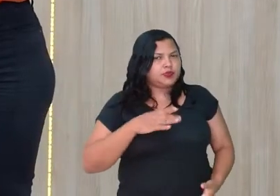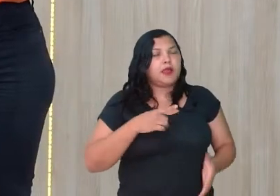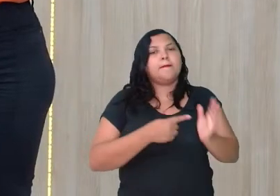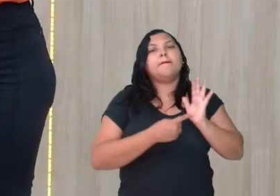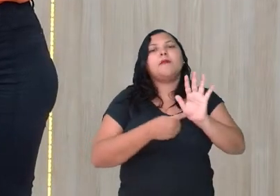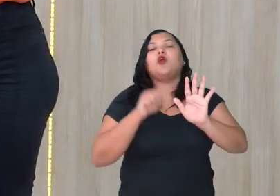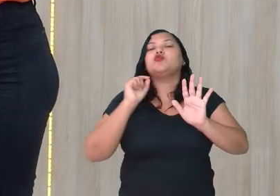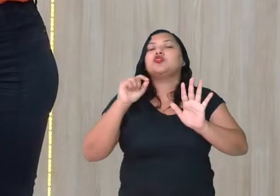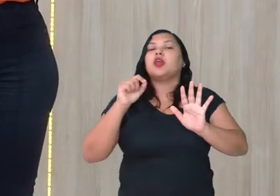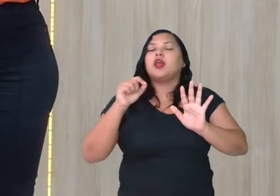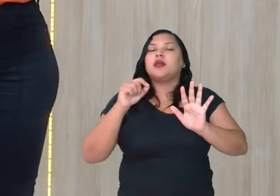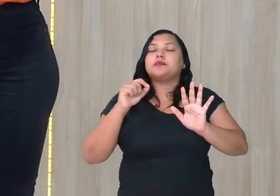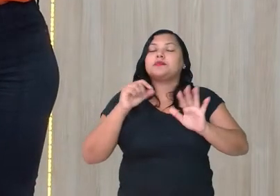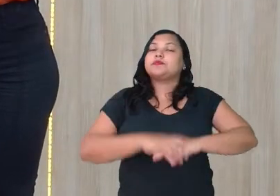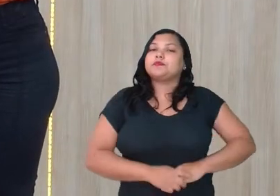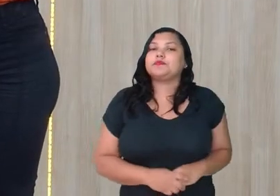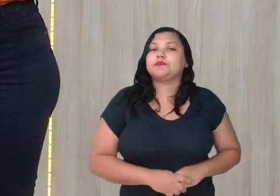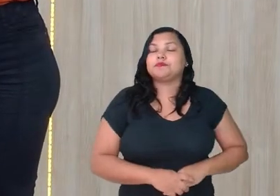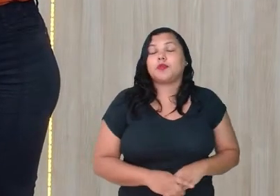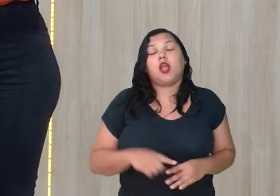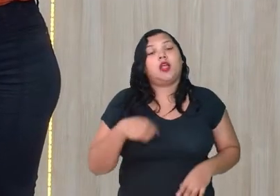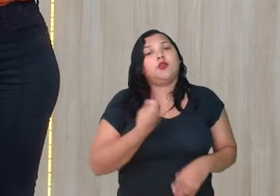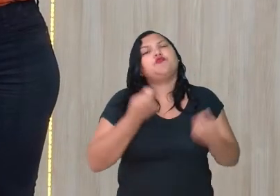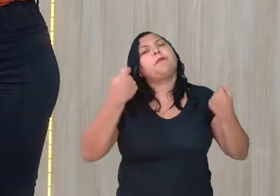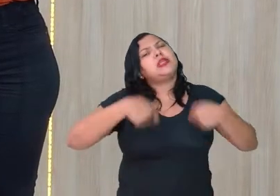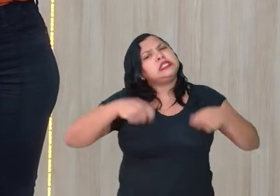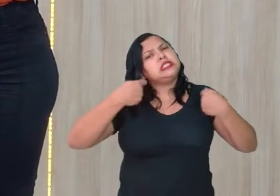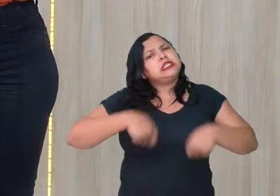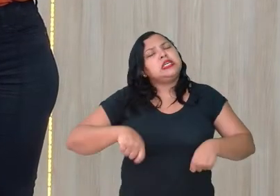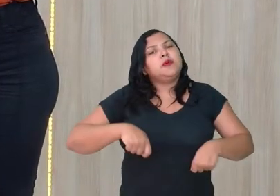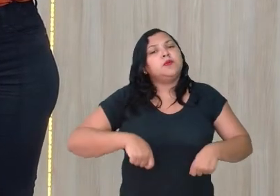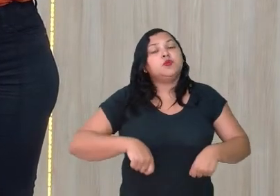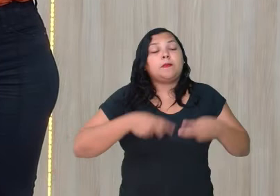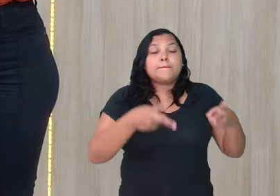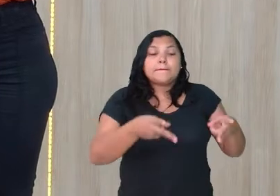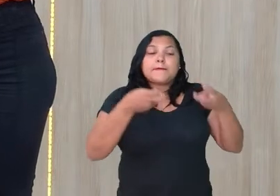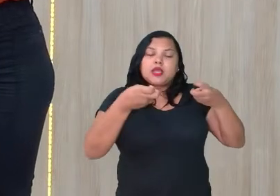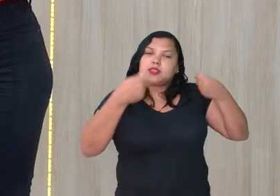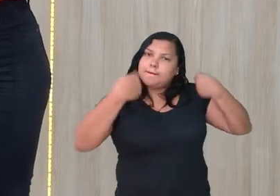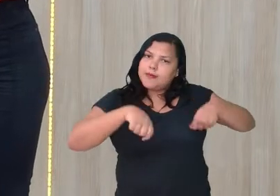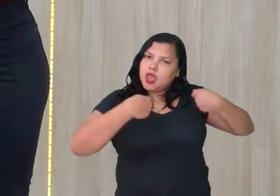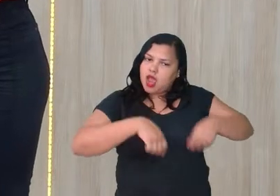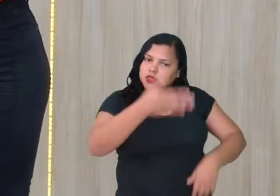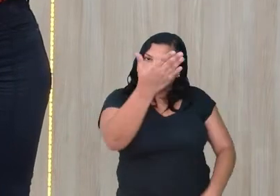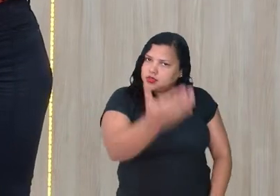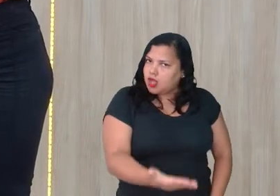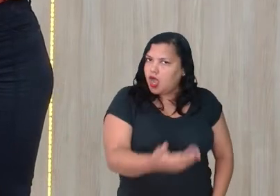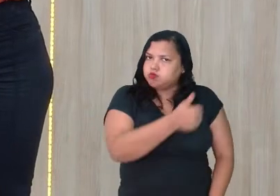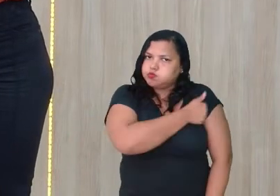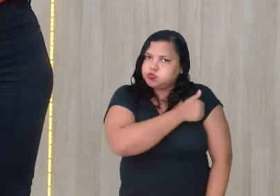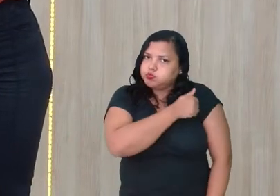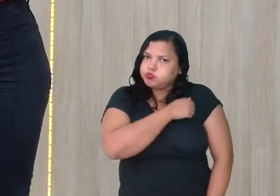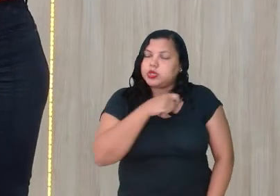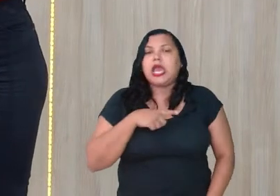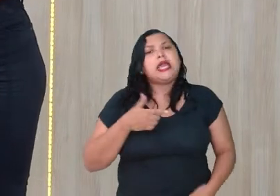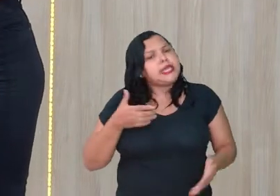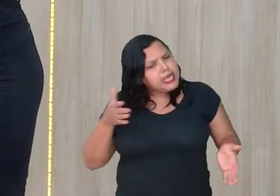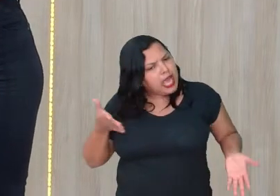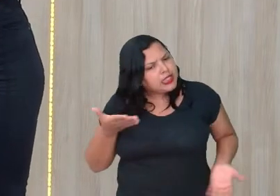para a gente, versa para a gente, que a gente precisa atender esses estudantes de forma integral. E quando a gente fala